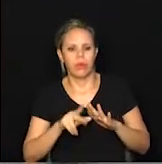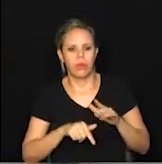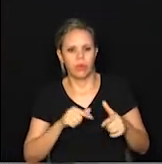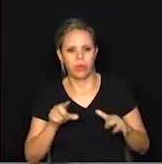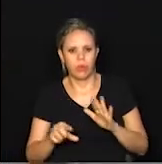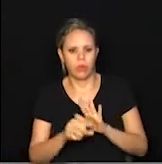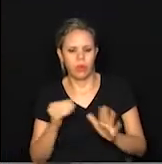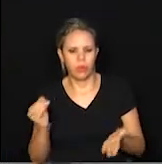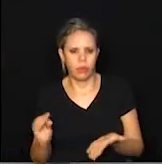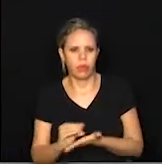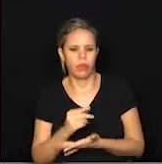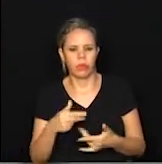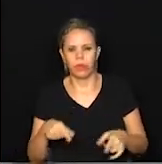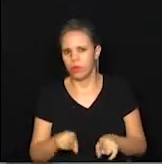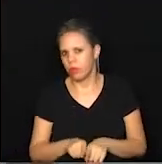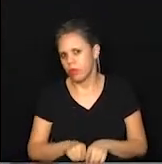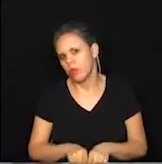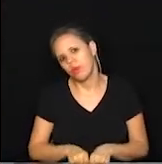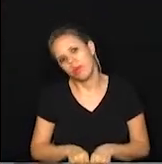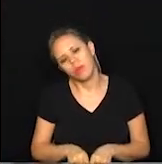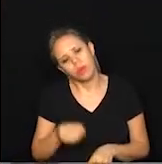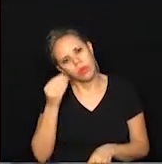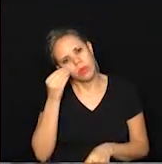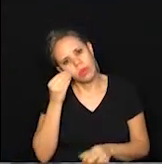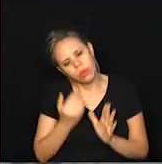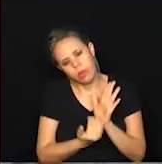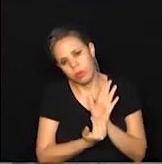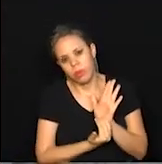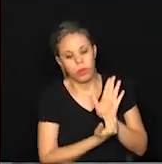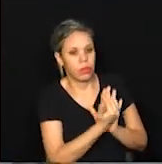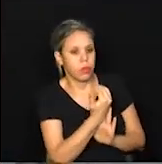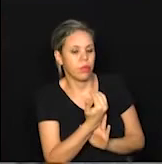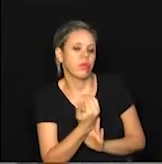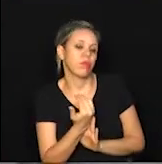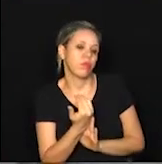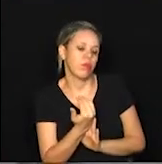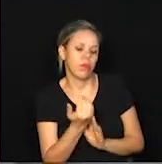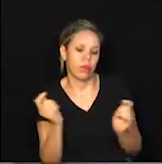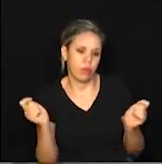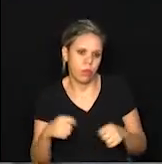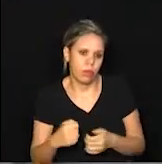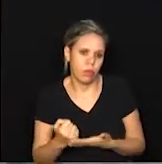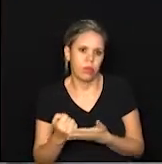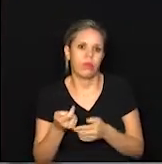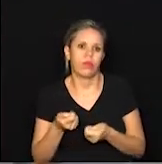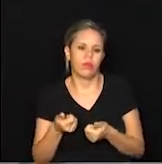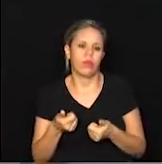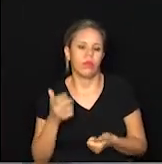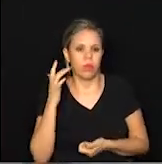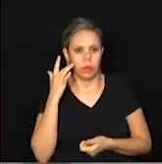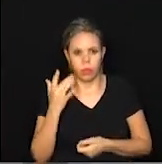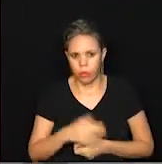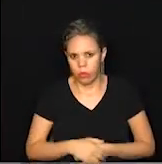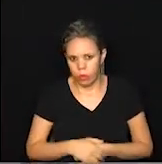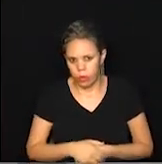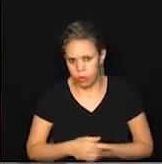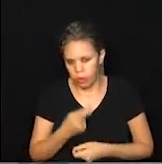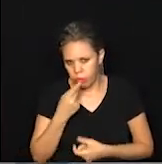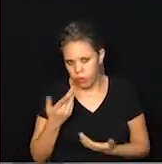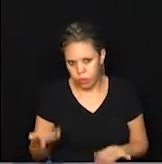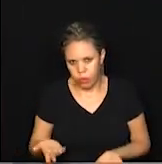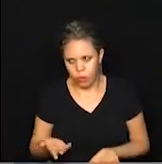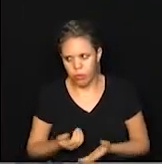emendas, vamos dizer assim, tentar aumentar o bolo no máximo possível. Acho que eu estou falando